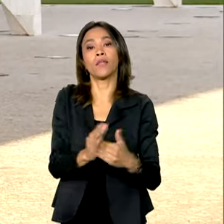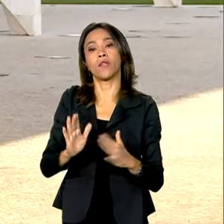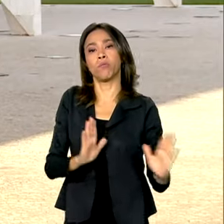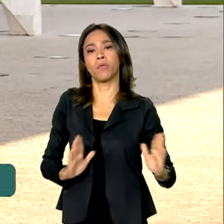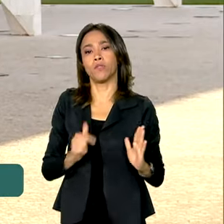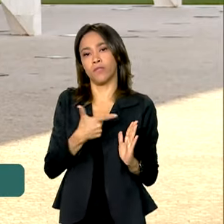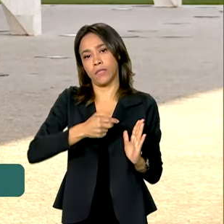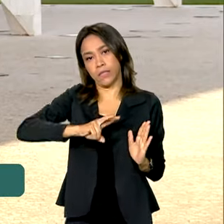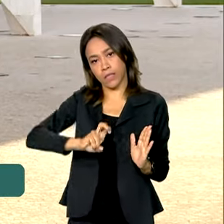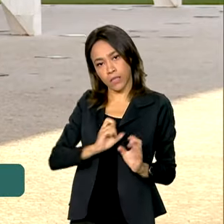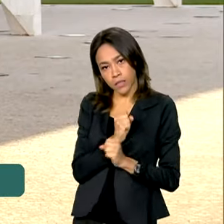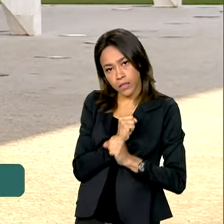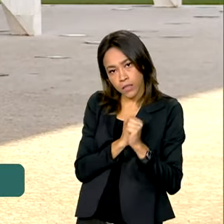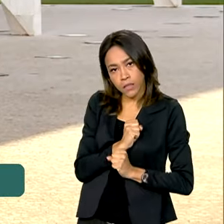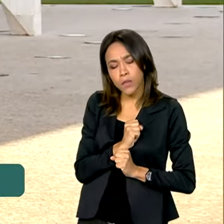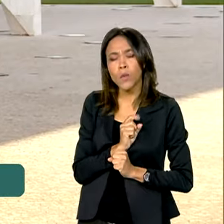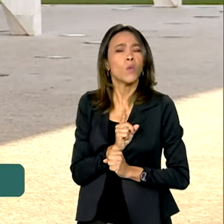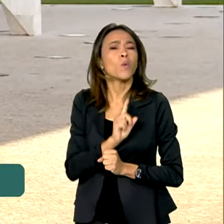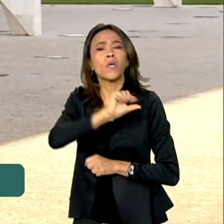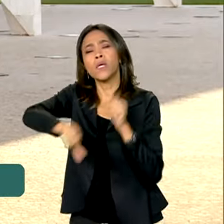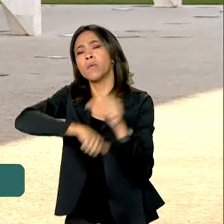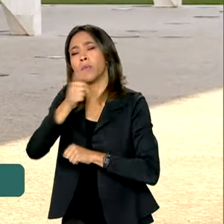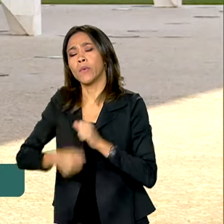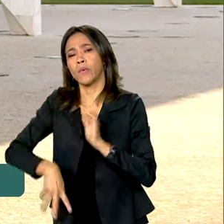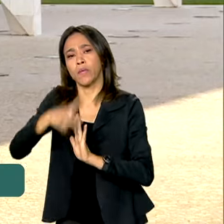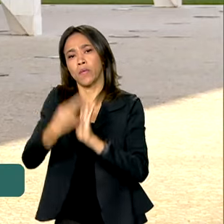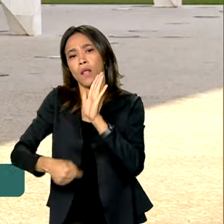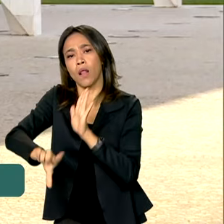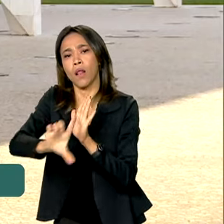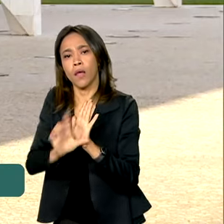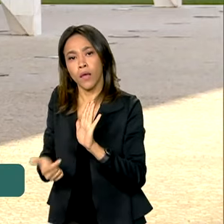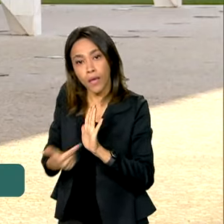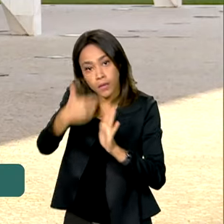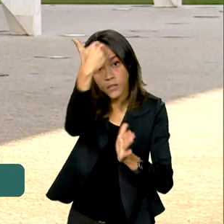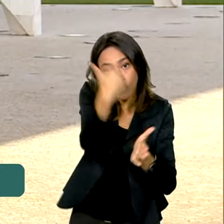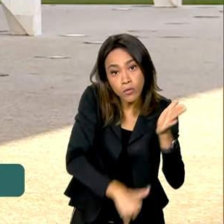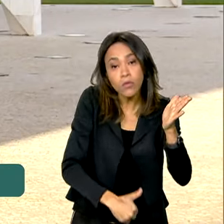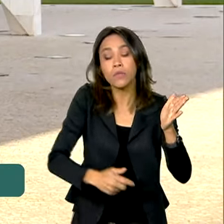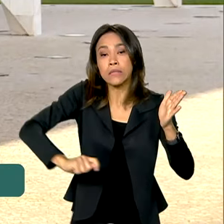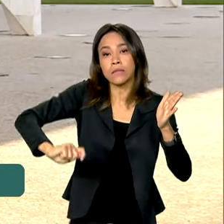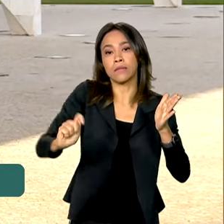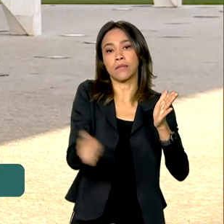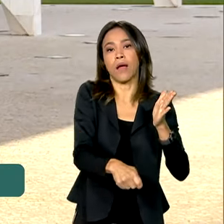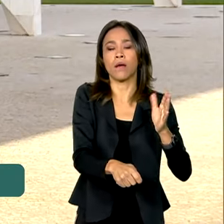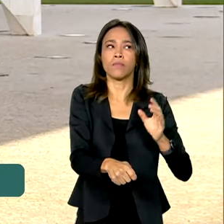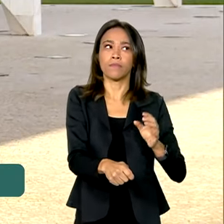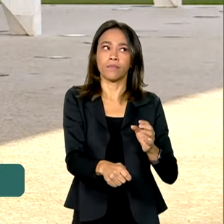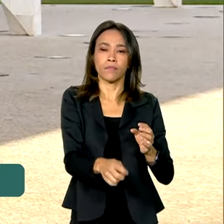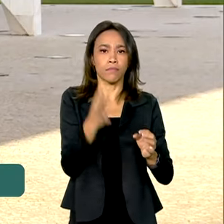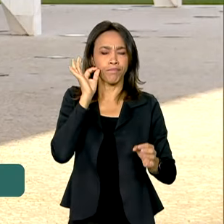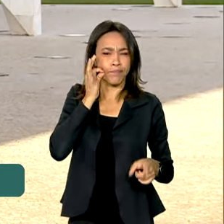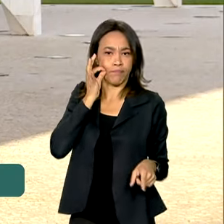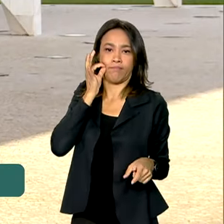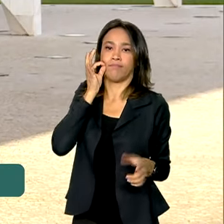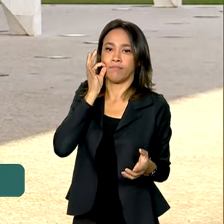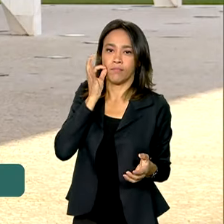anos. O que muda com a sanção desse projeto de lei é que esse abatimento vai poder ser feito de forma mais